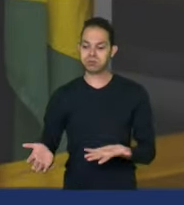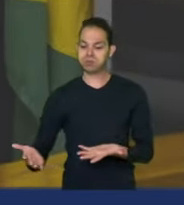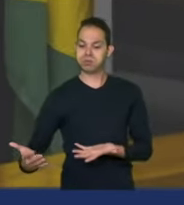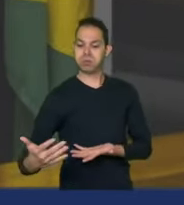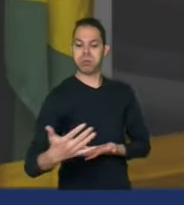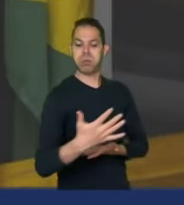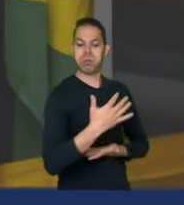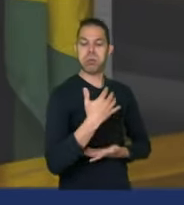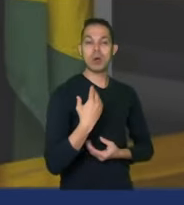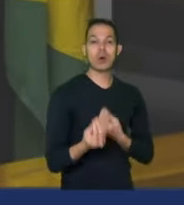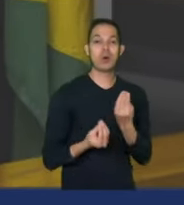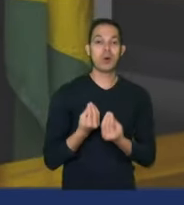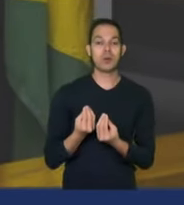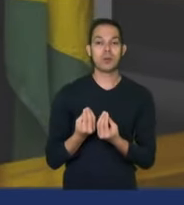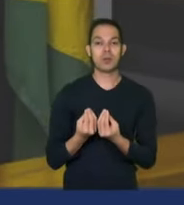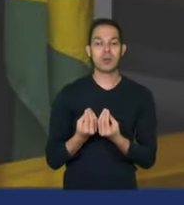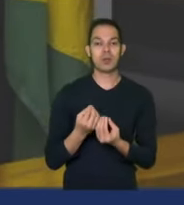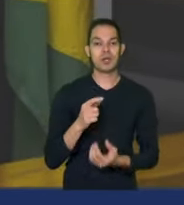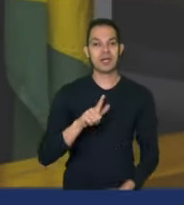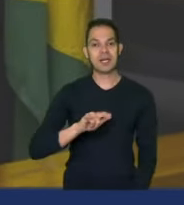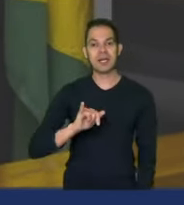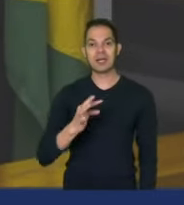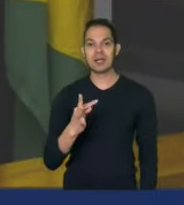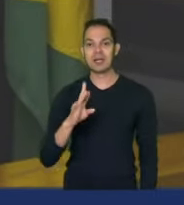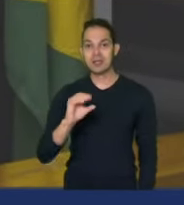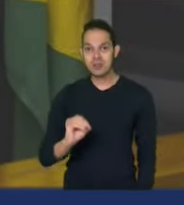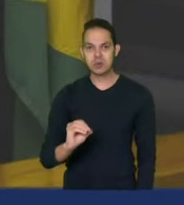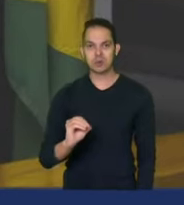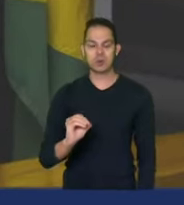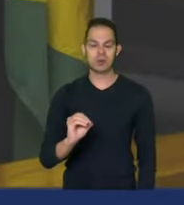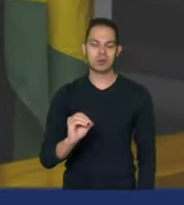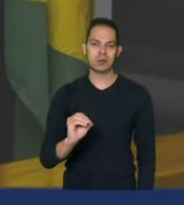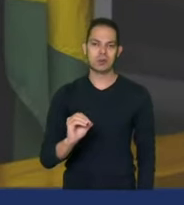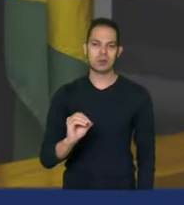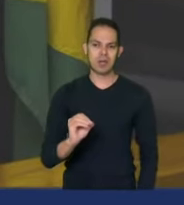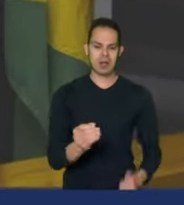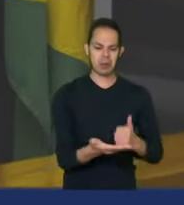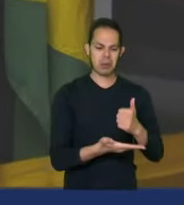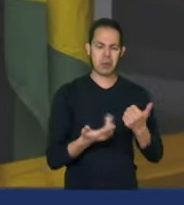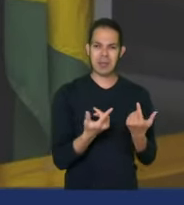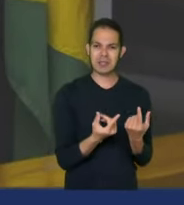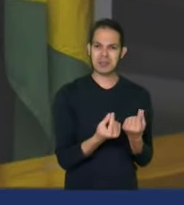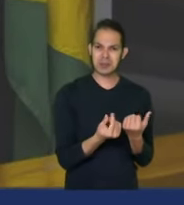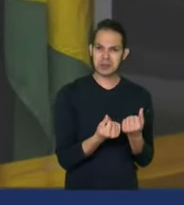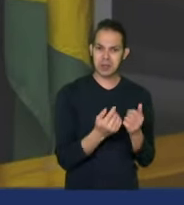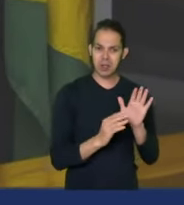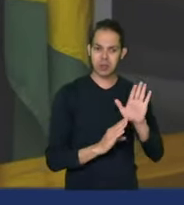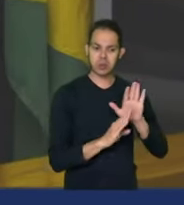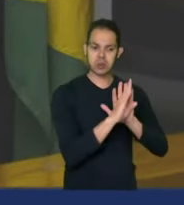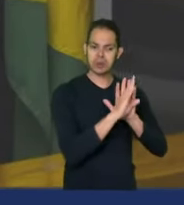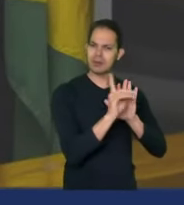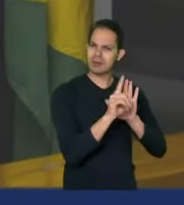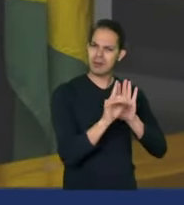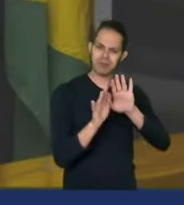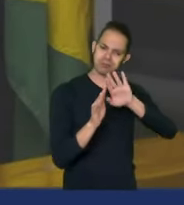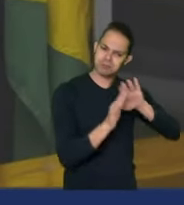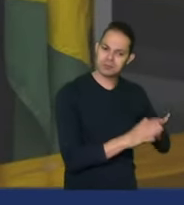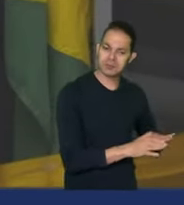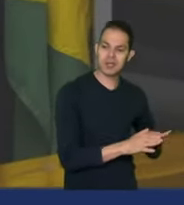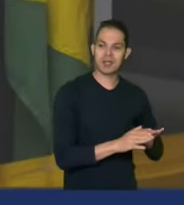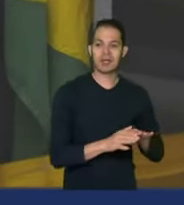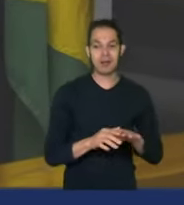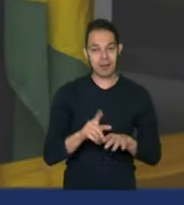por quantidade, e não com base nos preços que aumentou, não. Entendo ser esse outro um